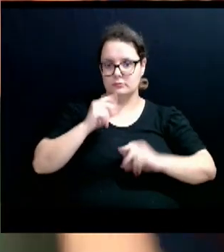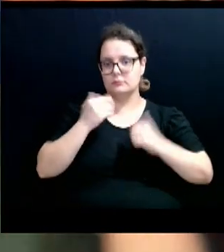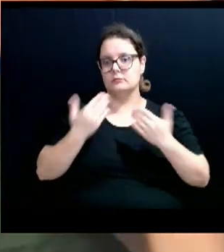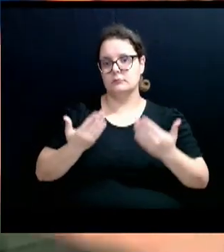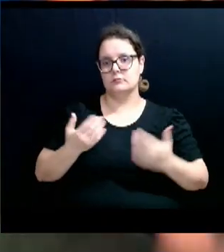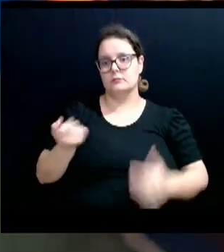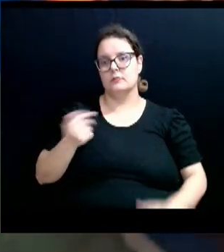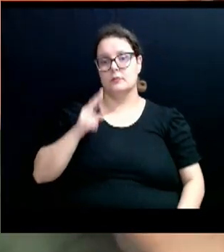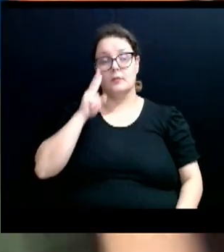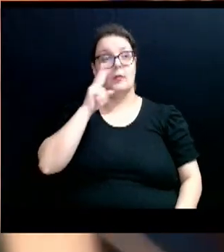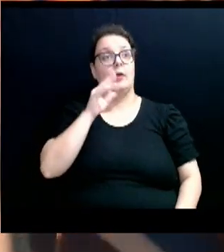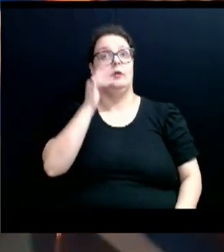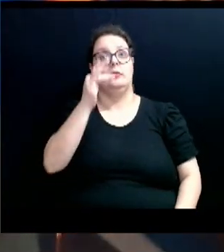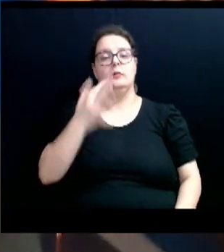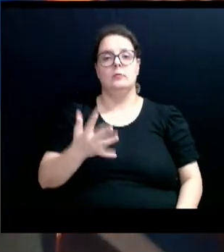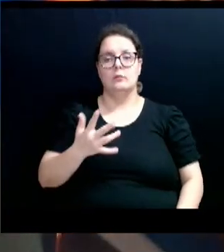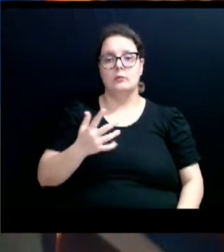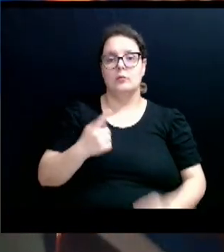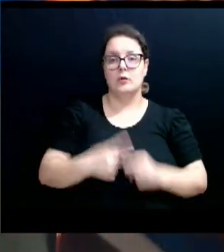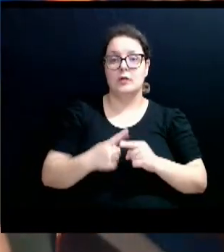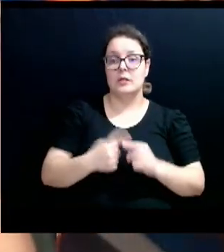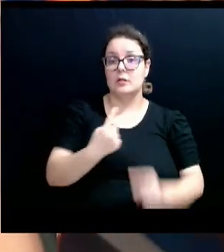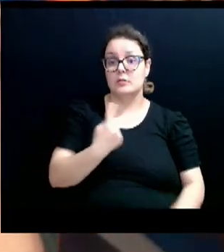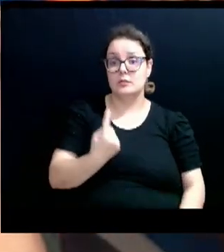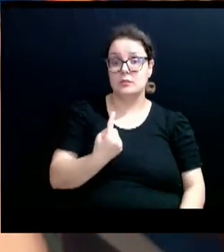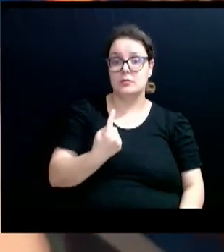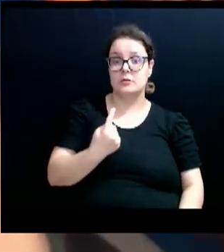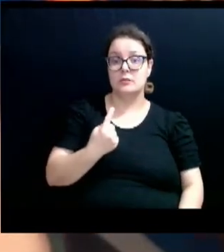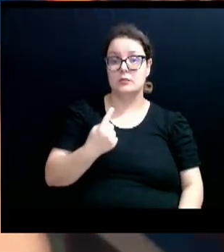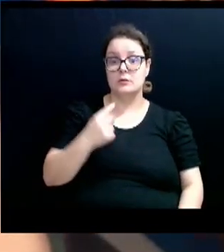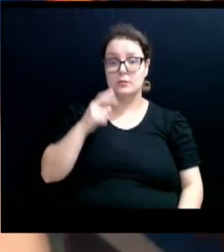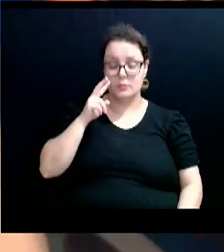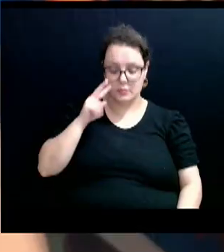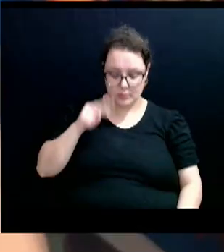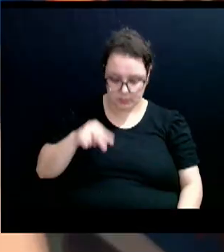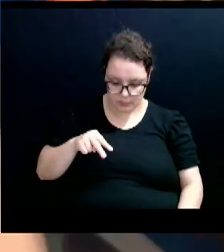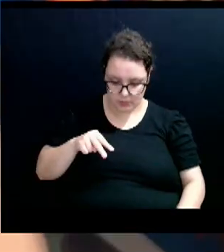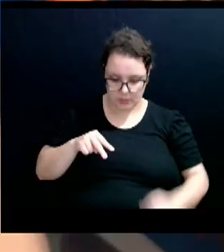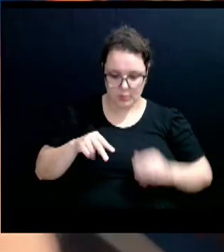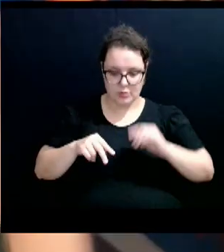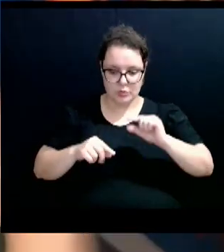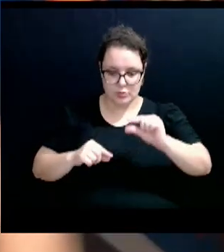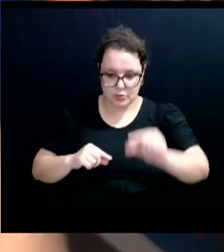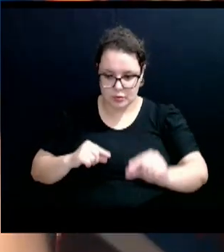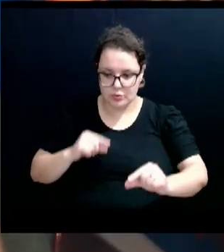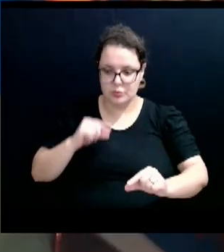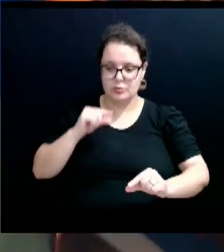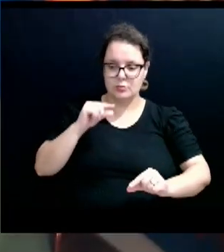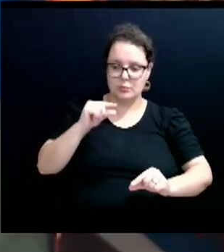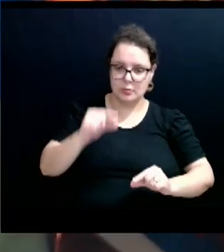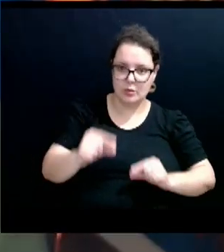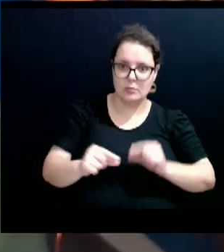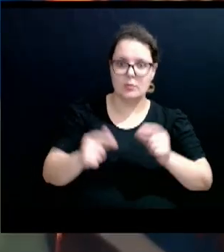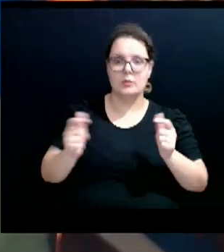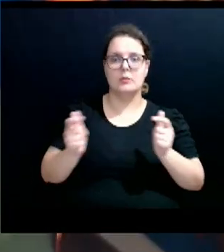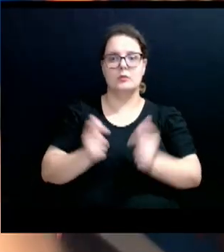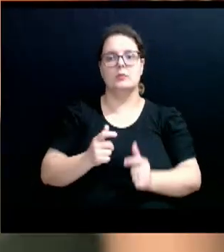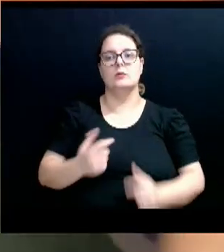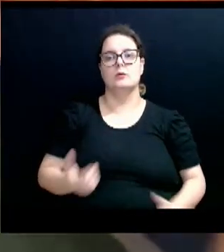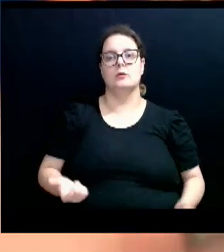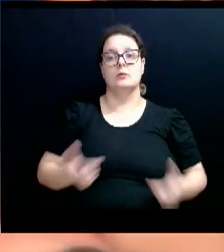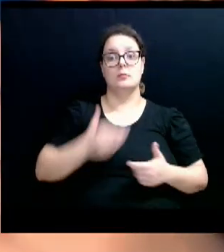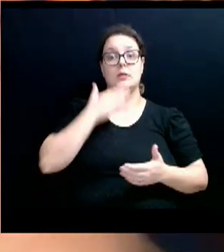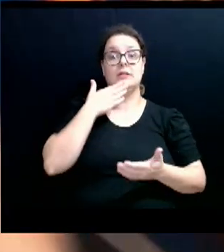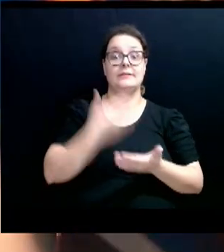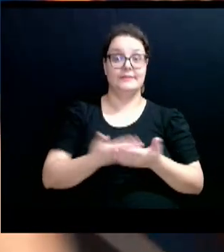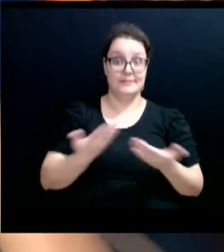frente. E olhar para o próximo degrau. Que aí a coisa diminui na proporção, a gente fica menos assustado em